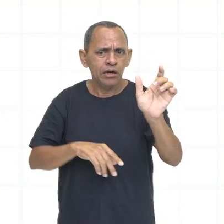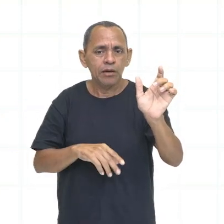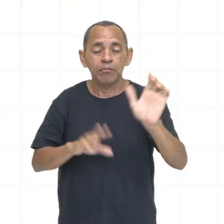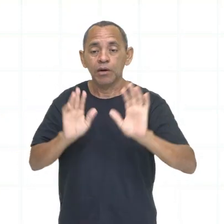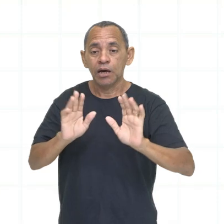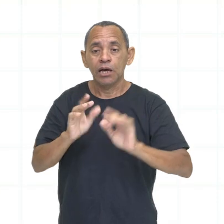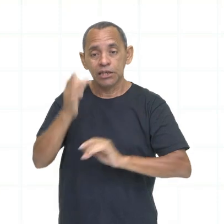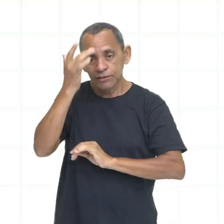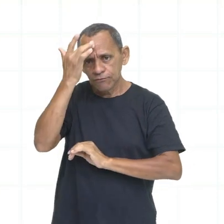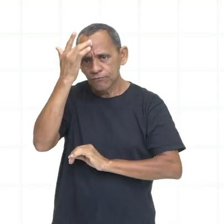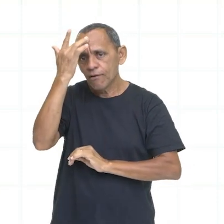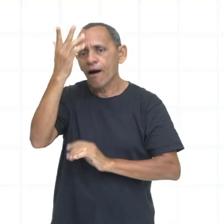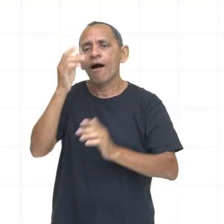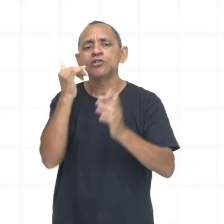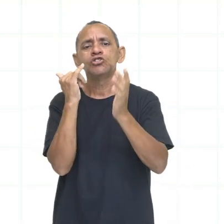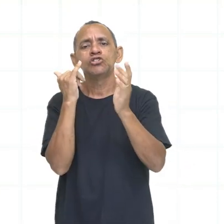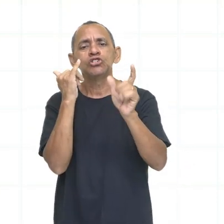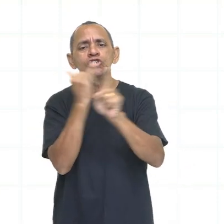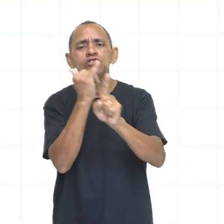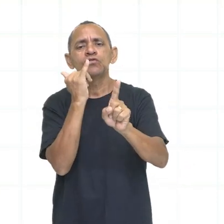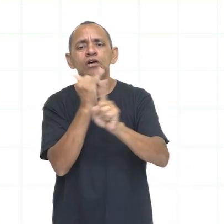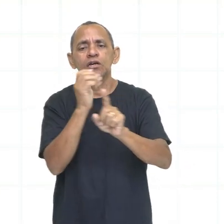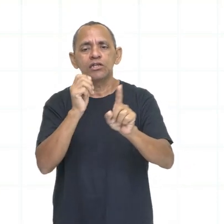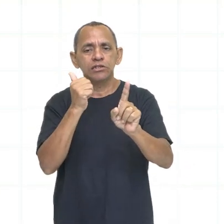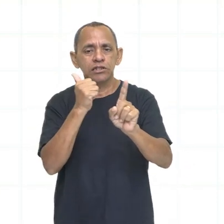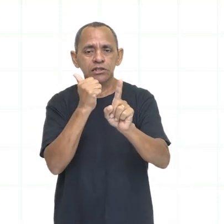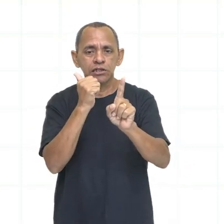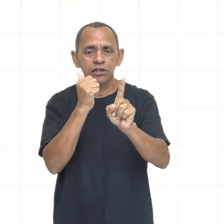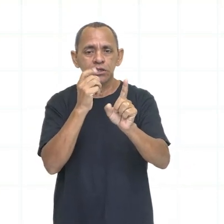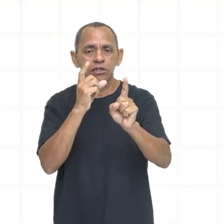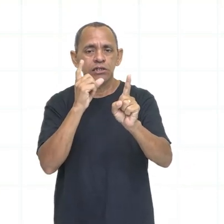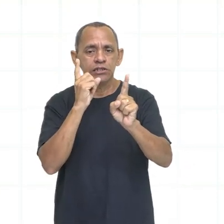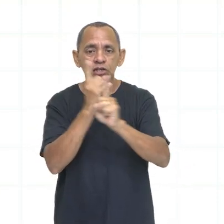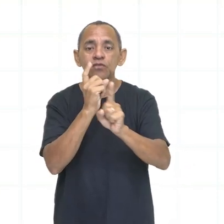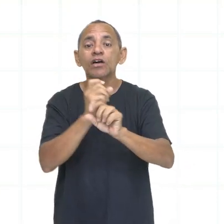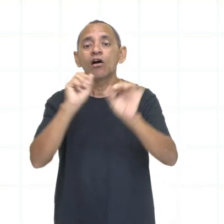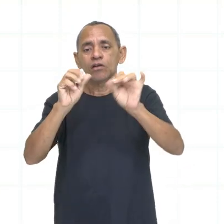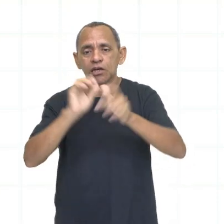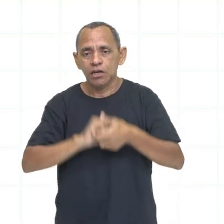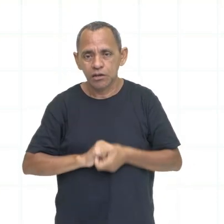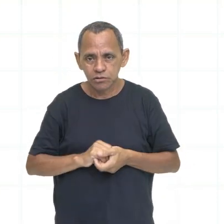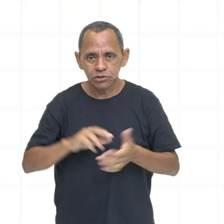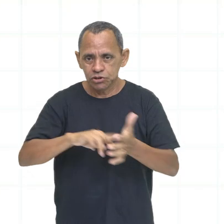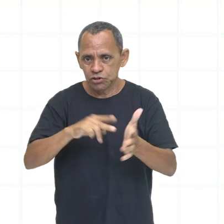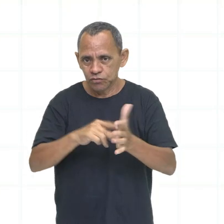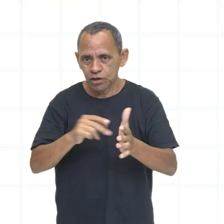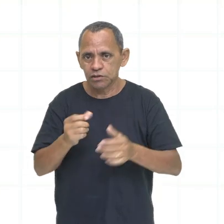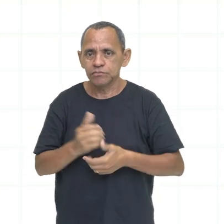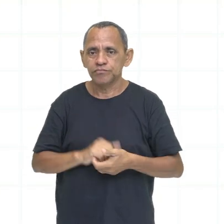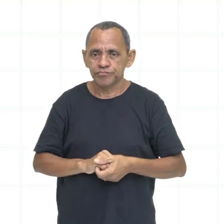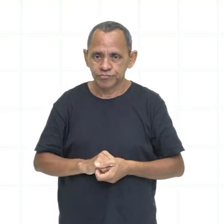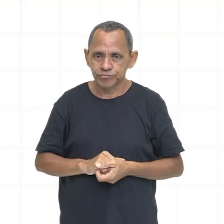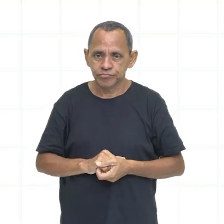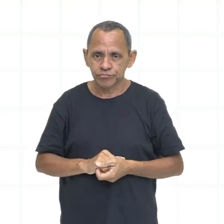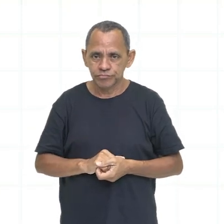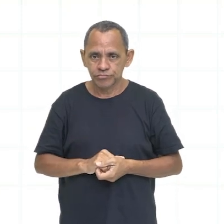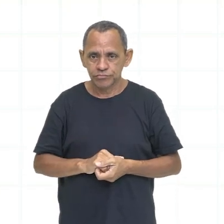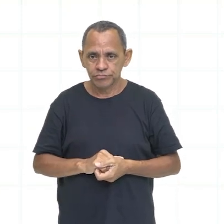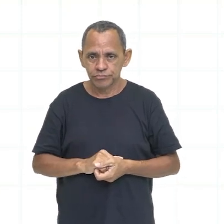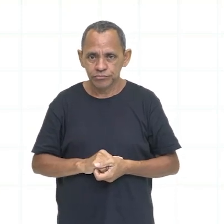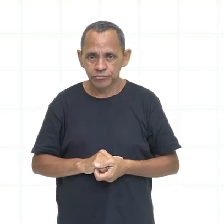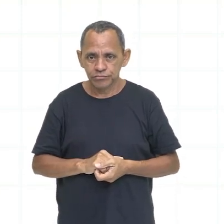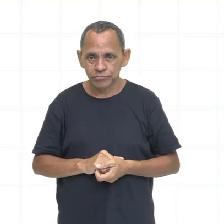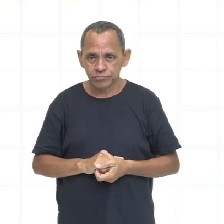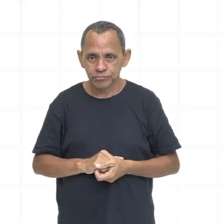o seu significado por associação. Hybrid, né? Acho que sim, é uma palavra híbrida. Identities,